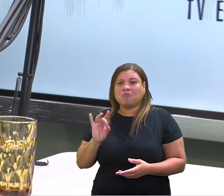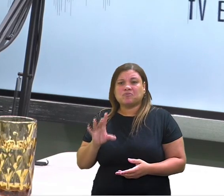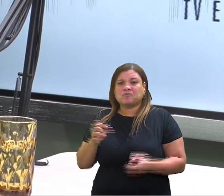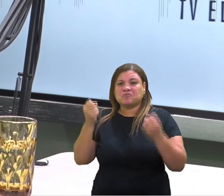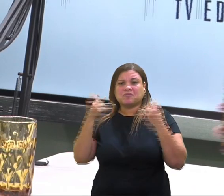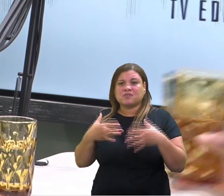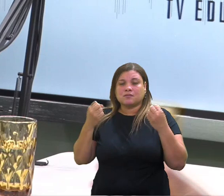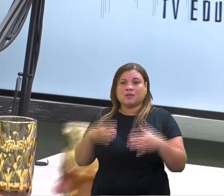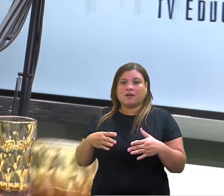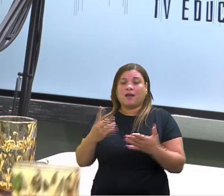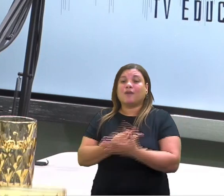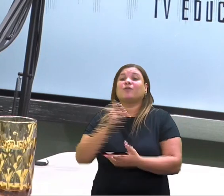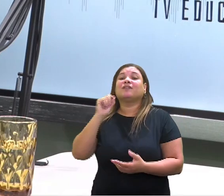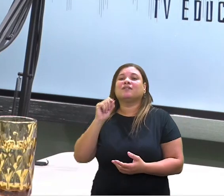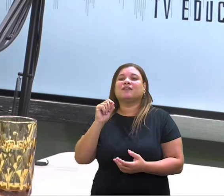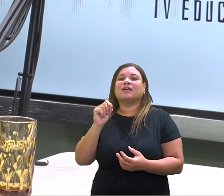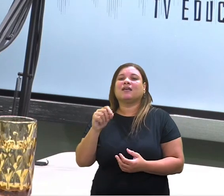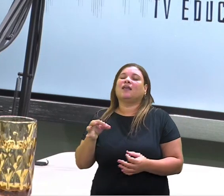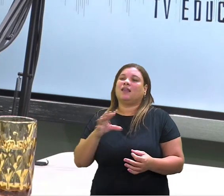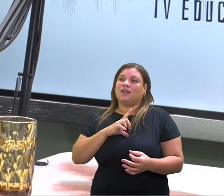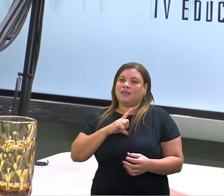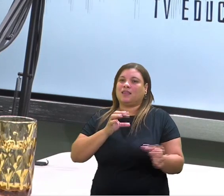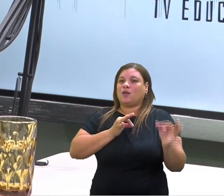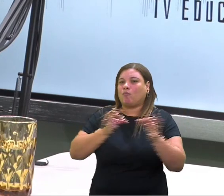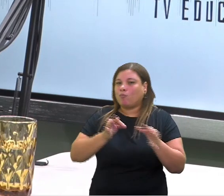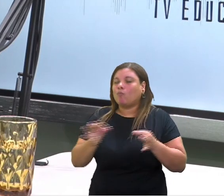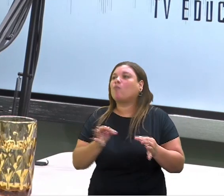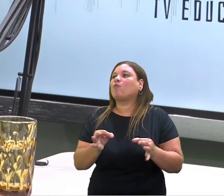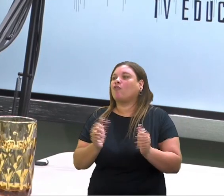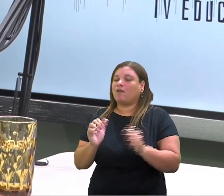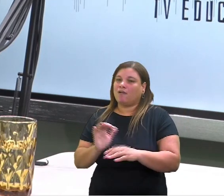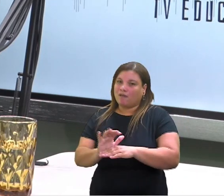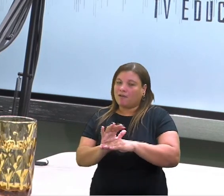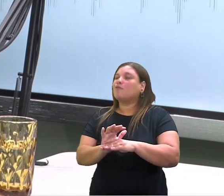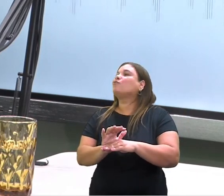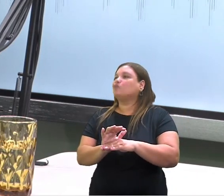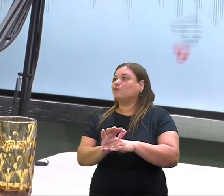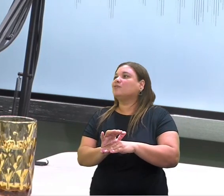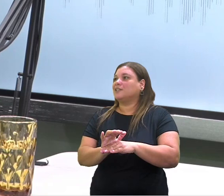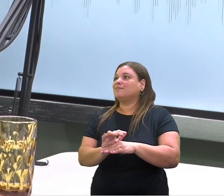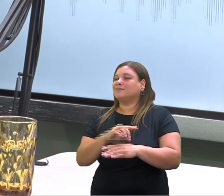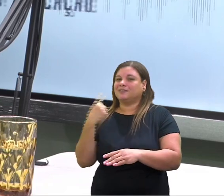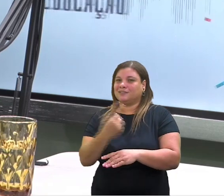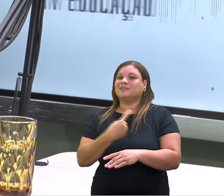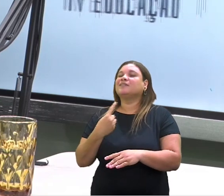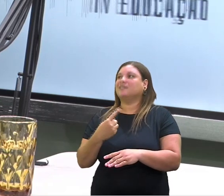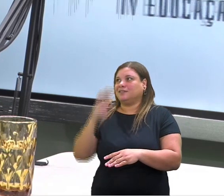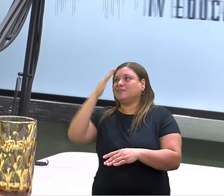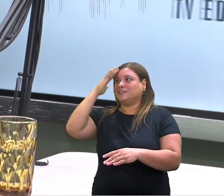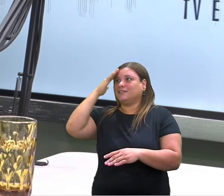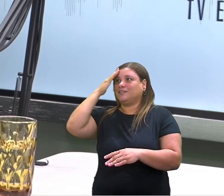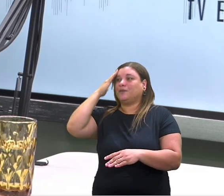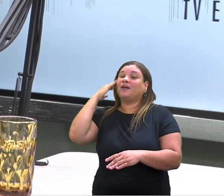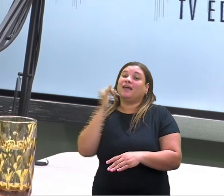Então, lá chega uma criança de 9, 10 anos, muitas vezes aquela criança é até indisciplinada, a gente faz um acordo com ela. Quer ser